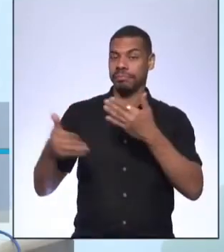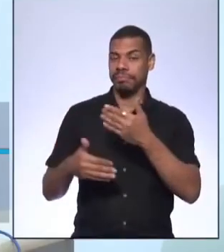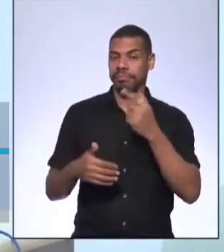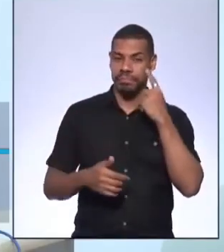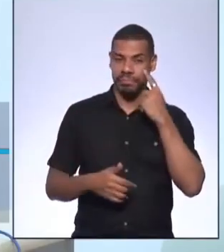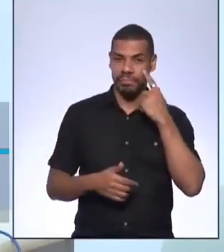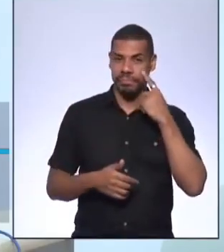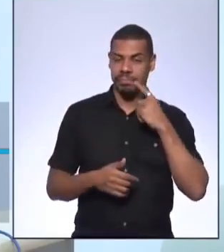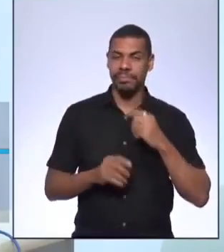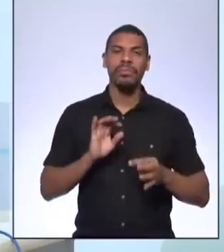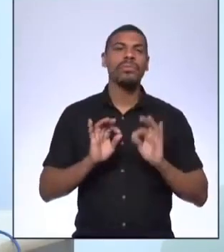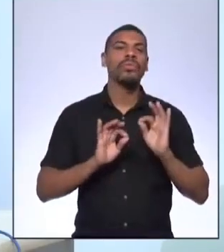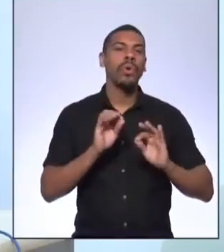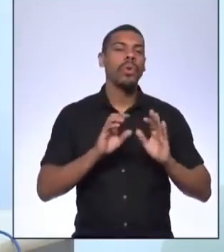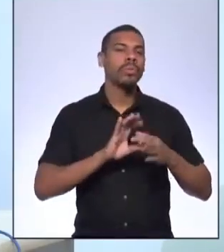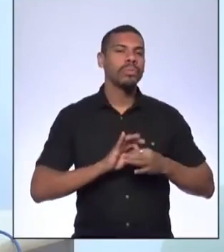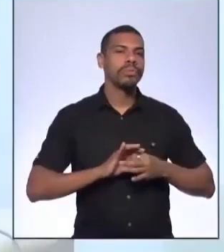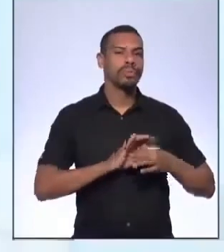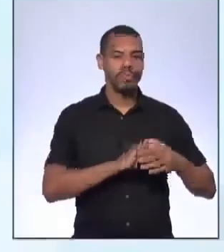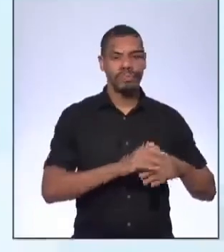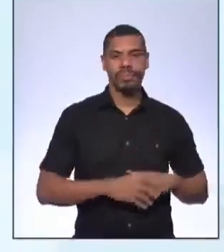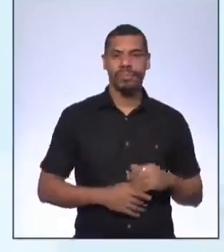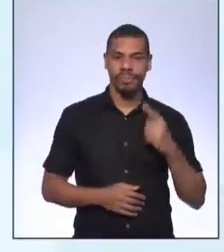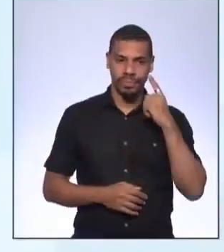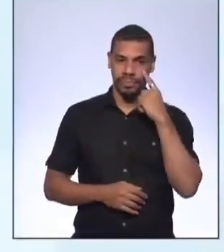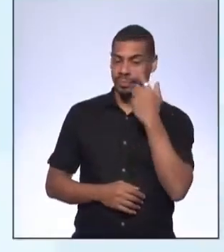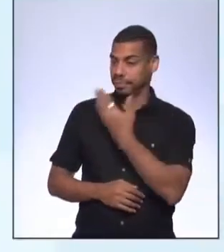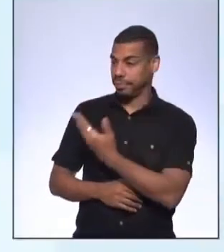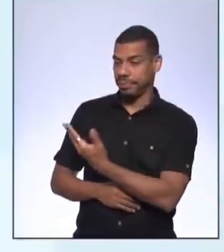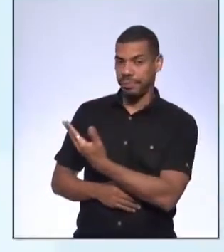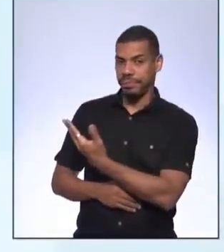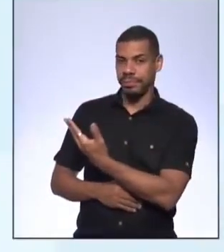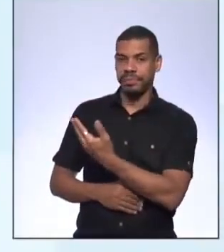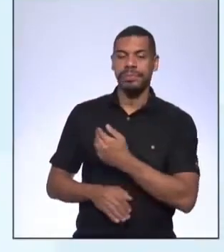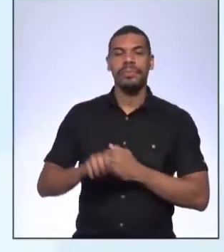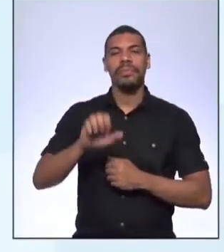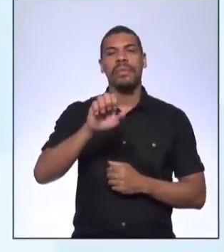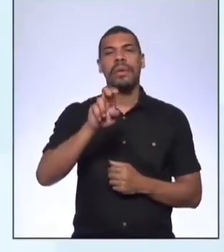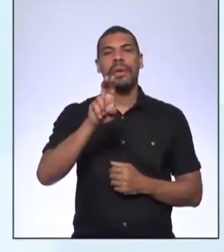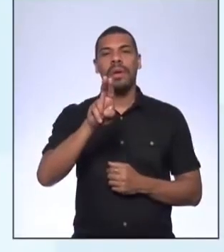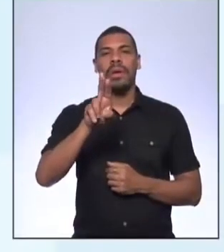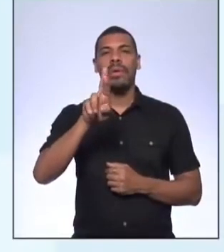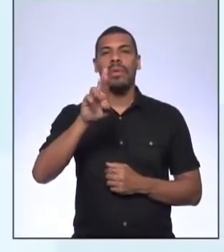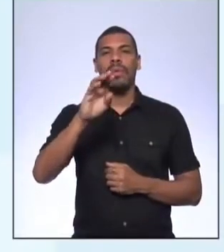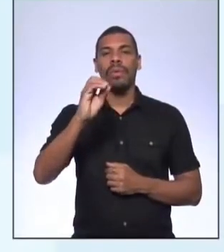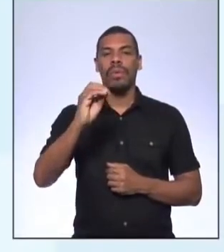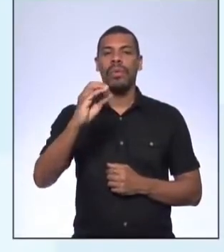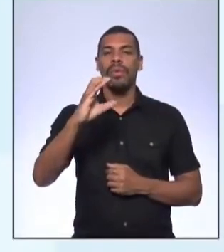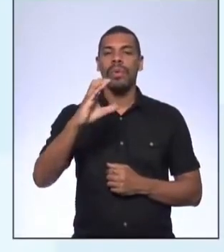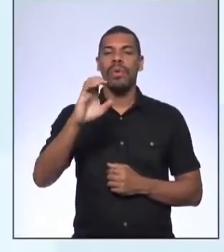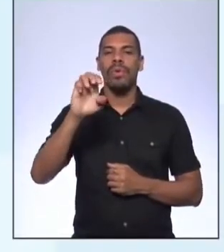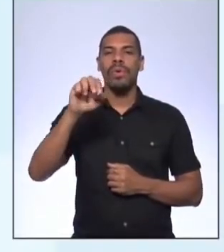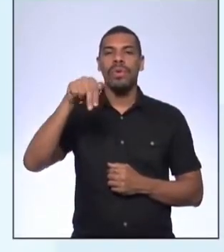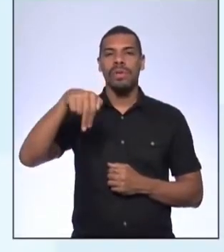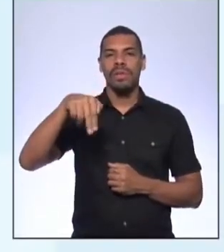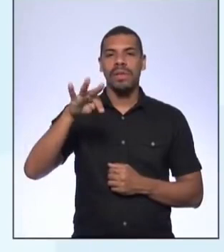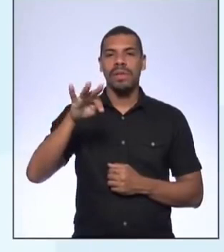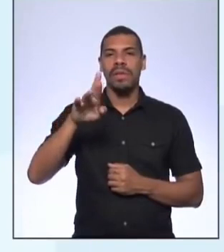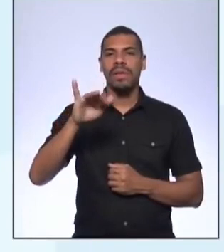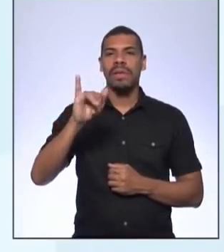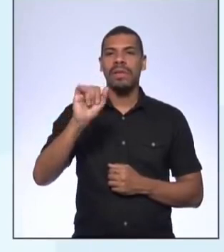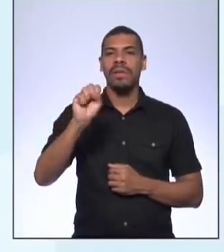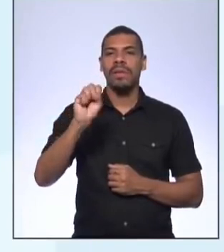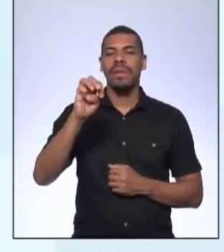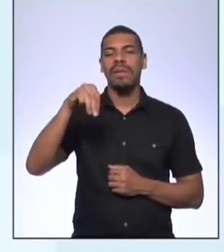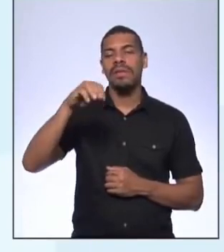uma definição do que é o eurocentrismo para vocês. Só para retomar, né? Então, o eurocentrismo é uma visão de mundo em